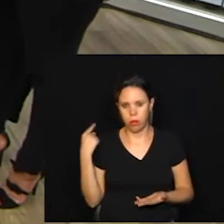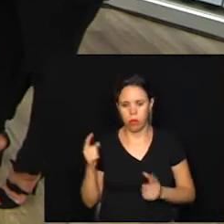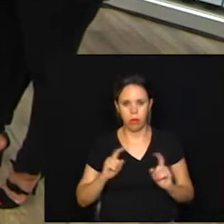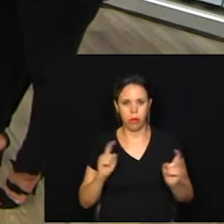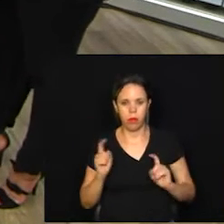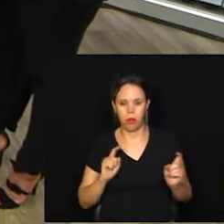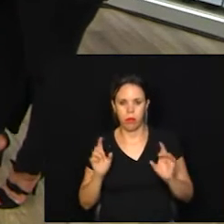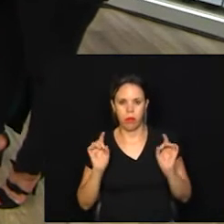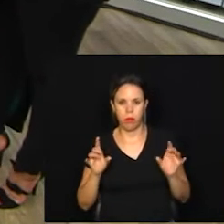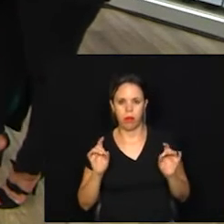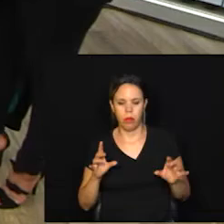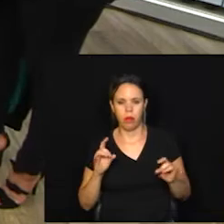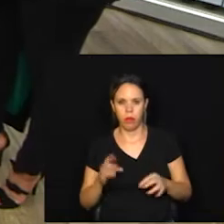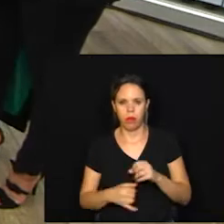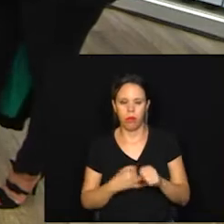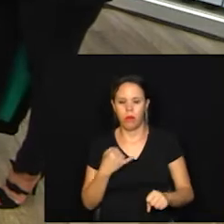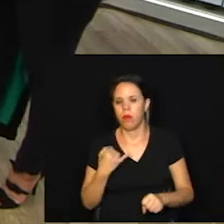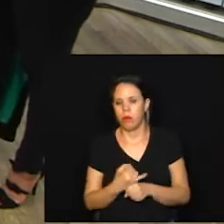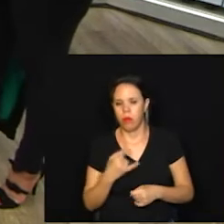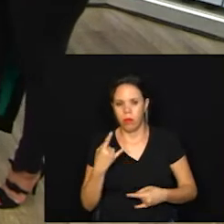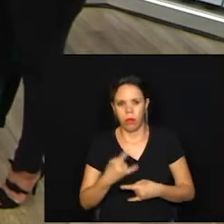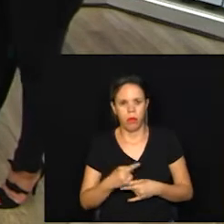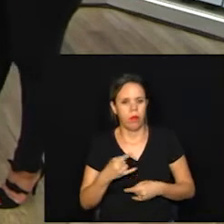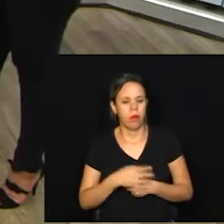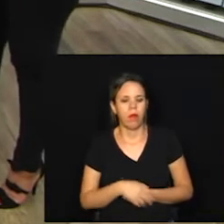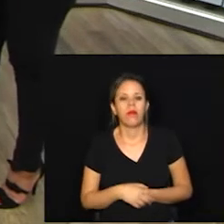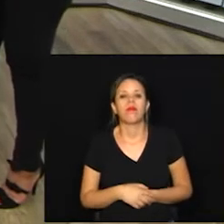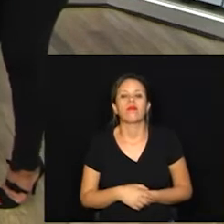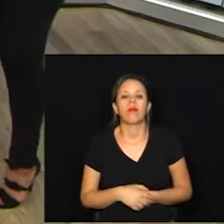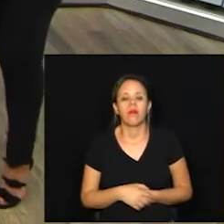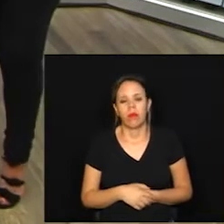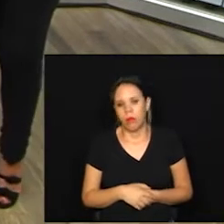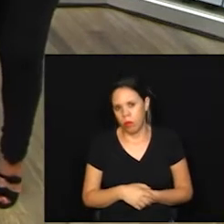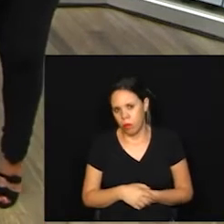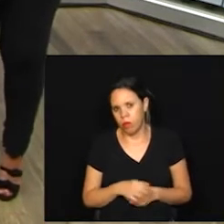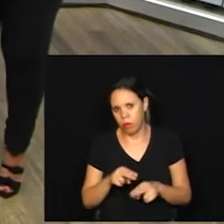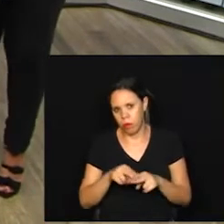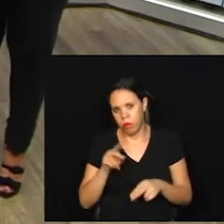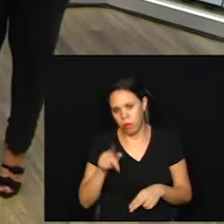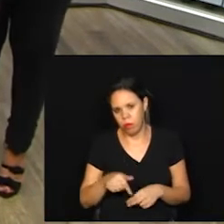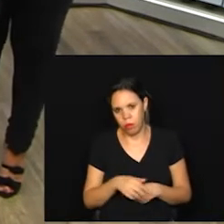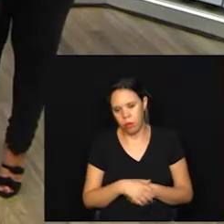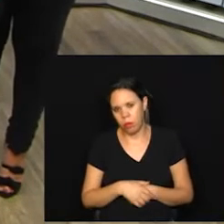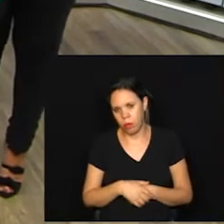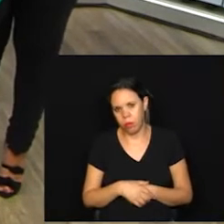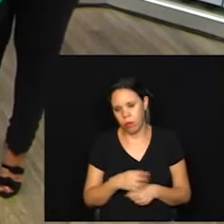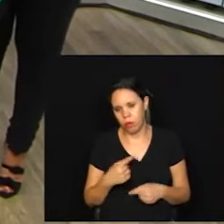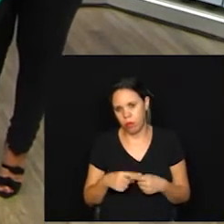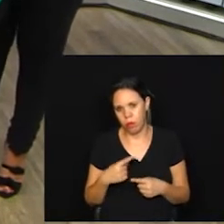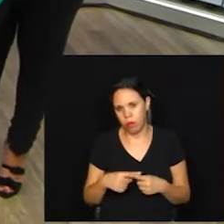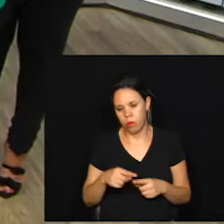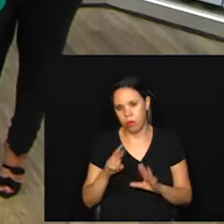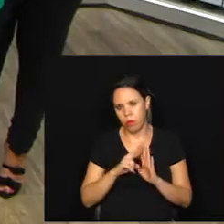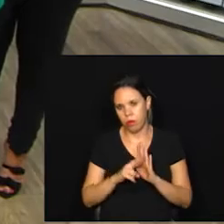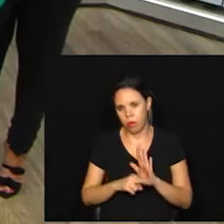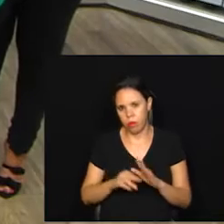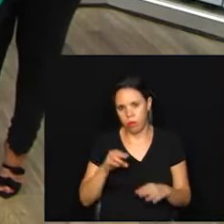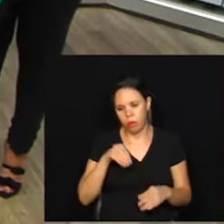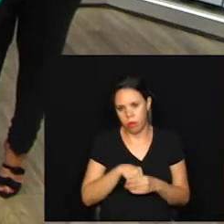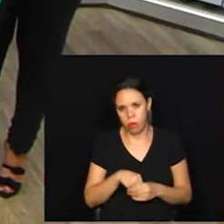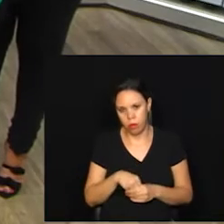reuniões extraordinárias pelo sistema de deliberação remota, é justamente por isso. Porque no regimento,